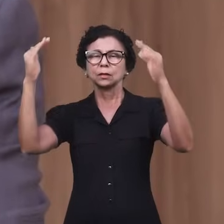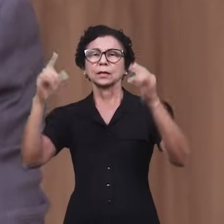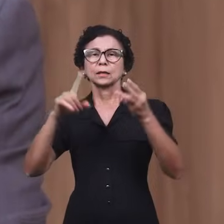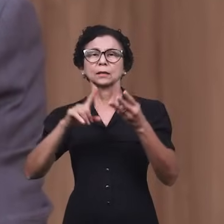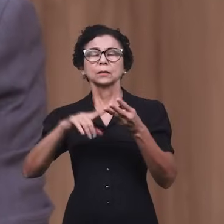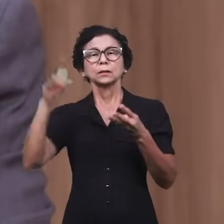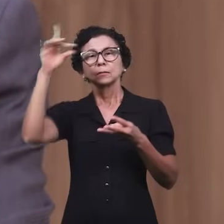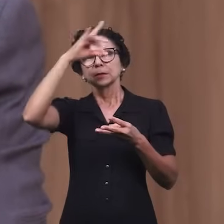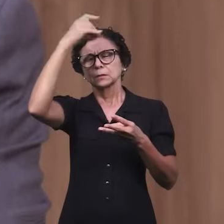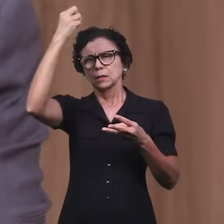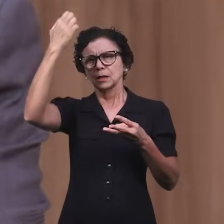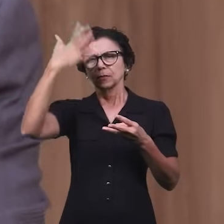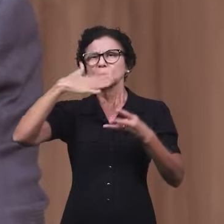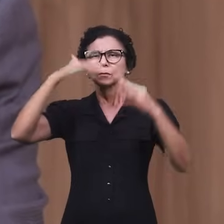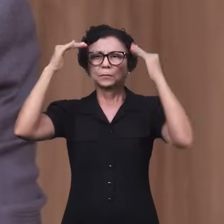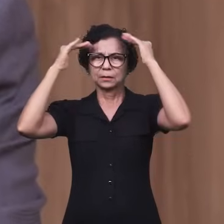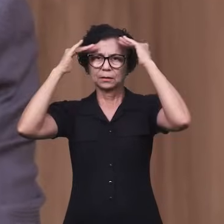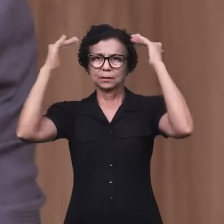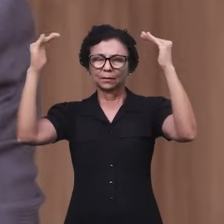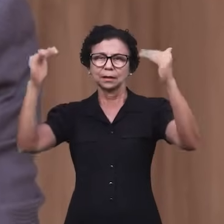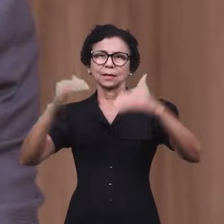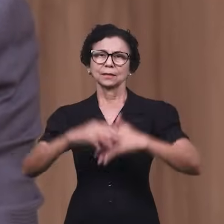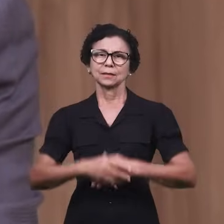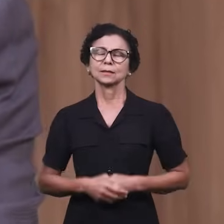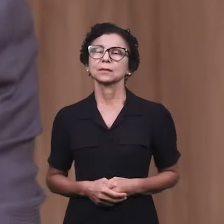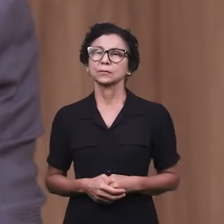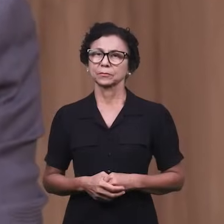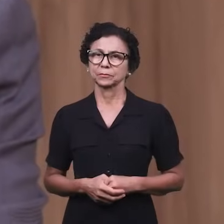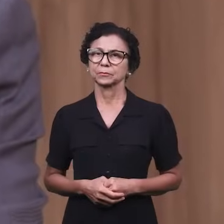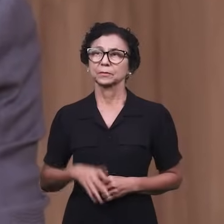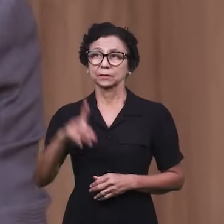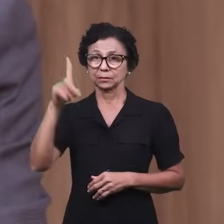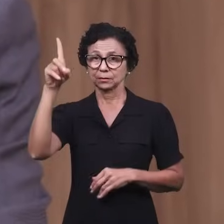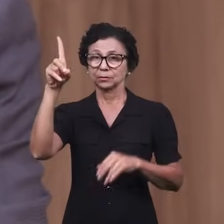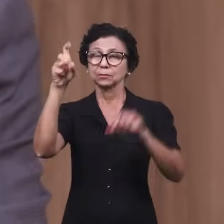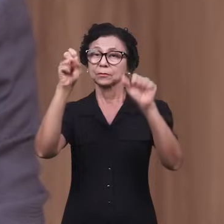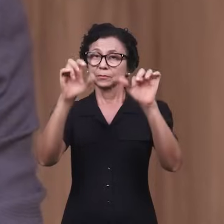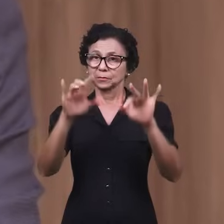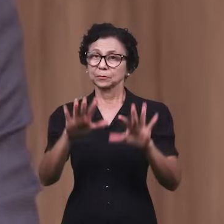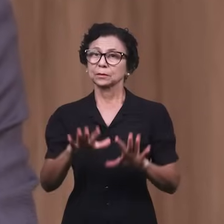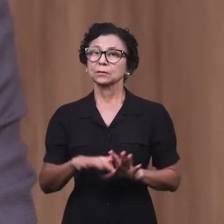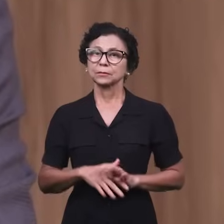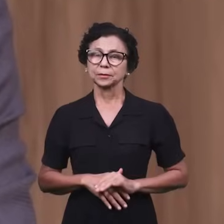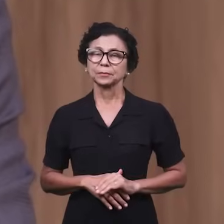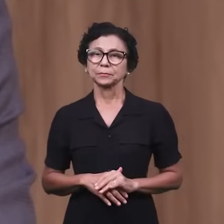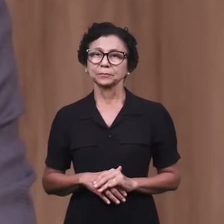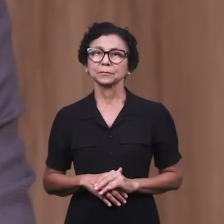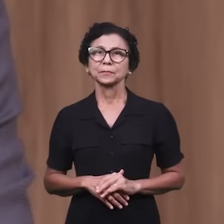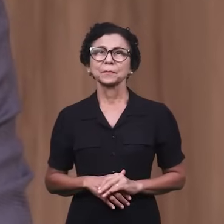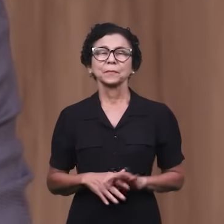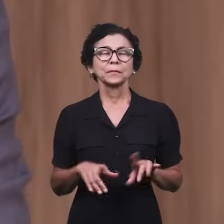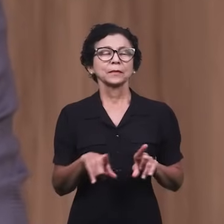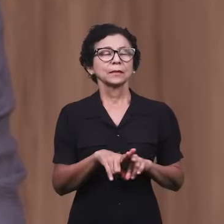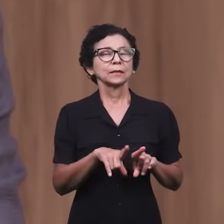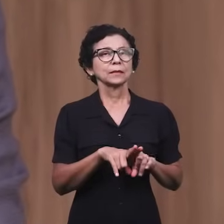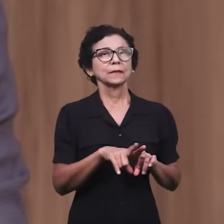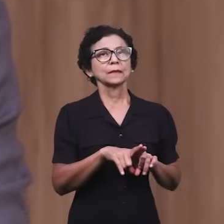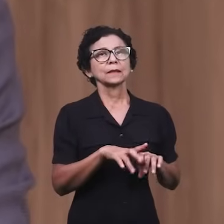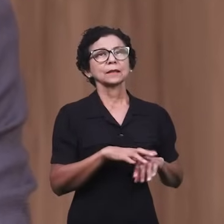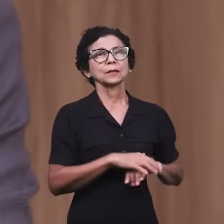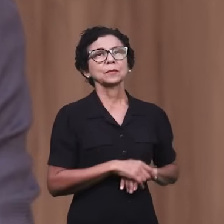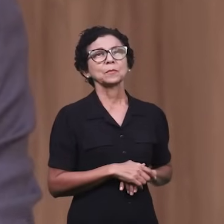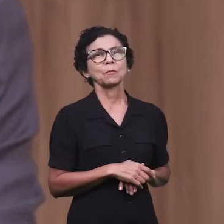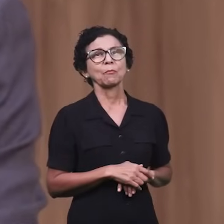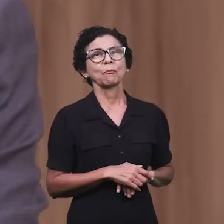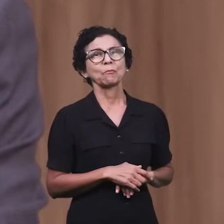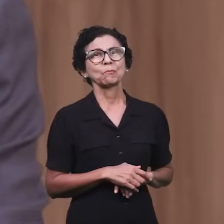ter certeza que na obediência o senhor vai abençoar muito o seu lar tem até uma expressão que nós gravamos aqui sobre